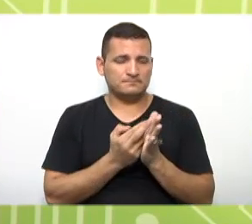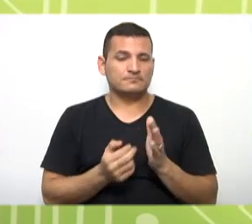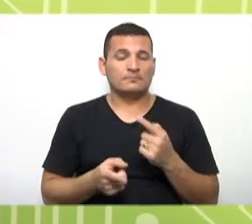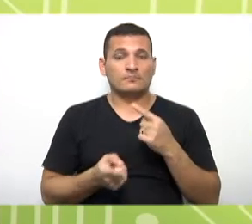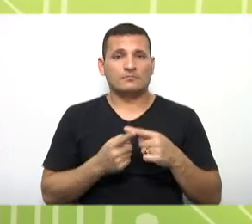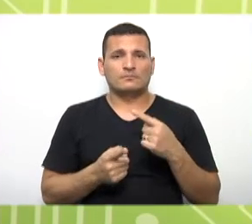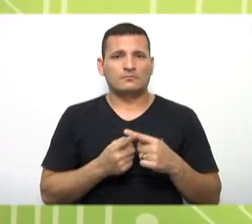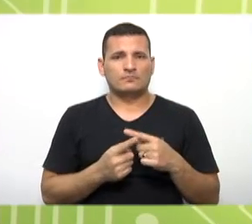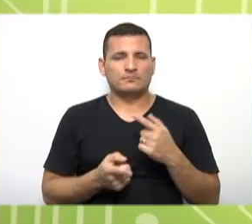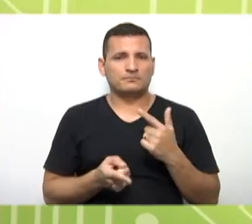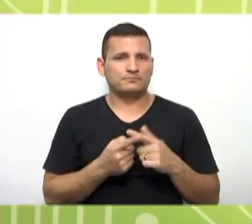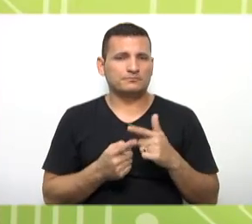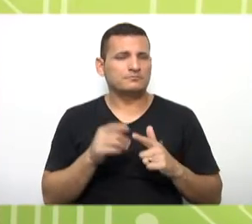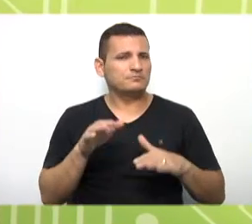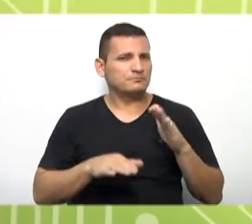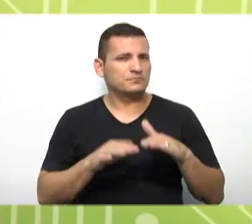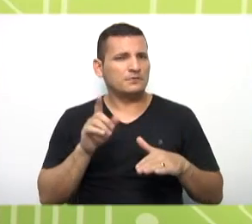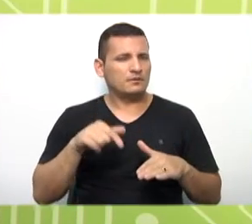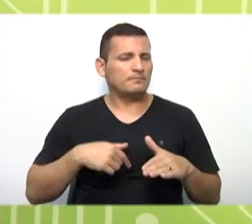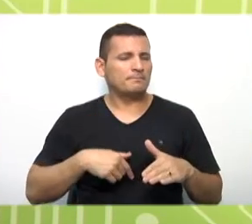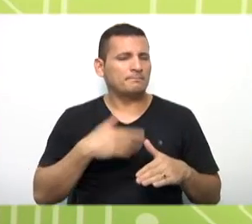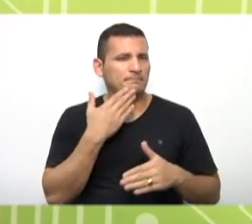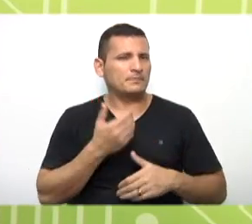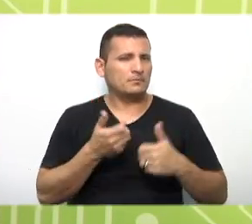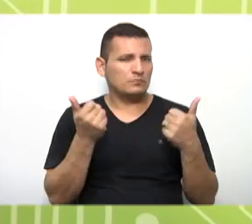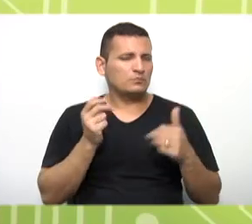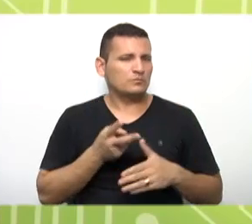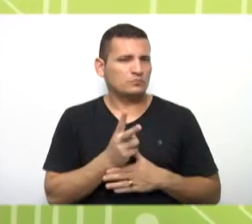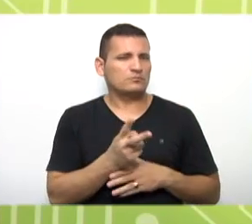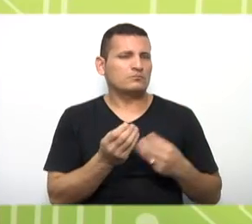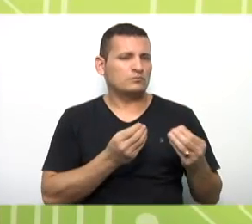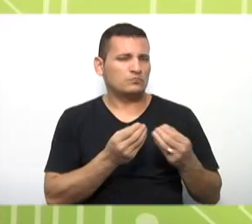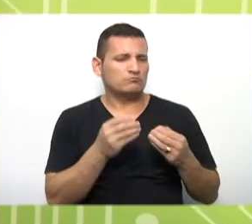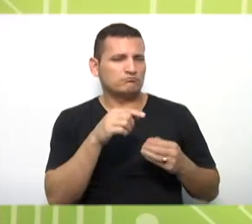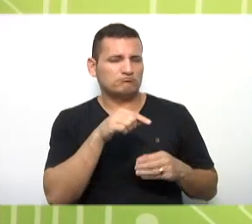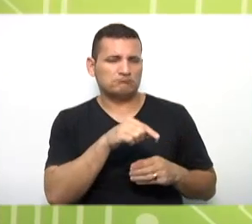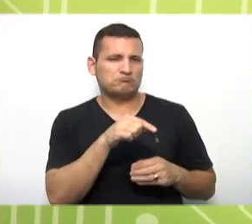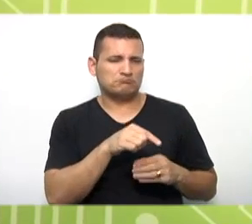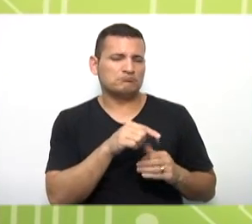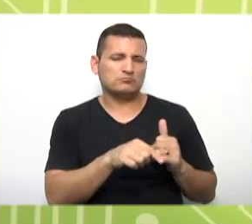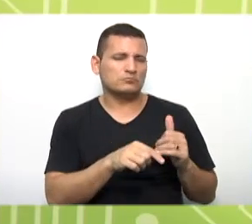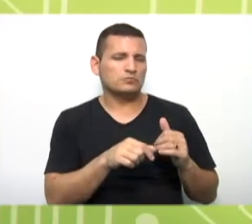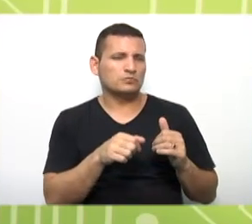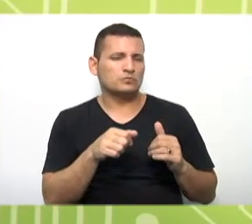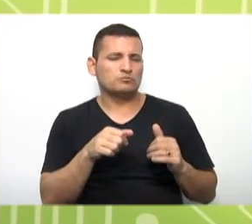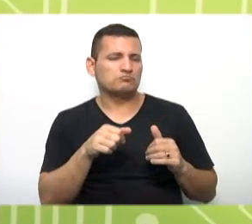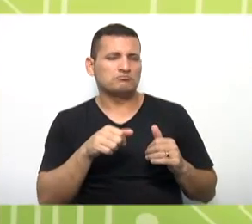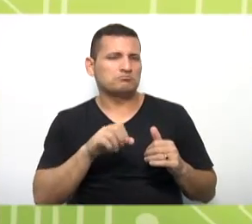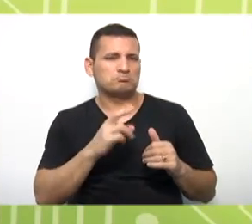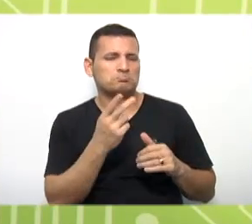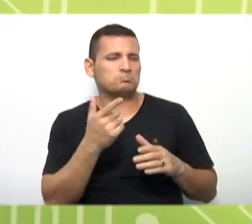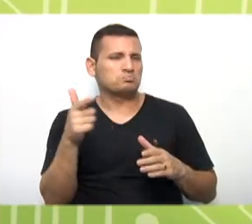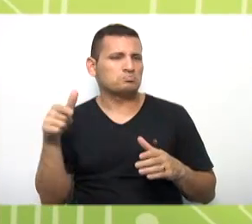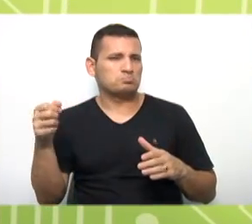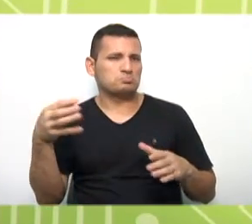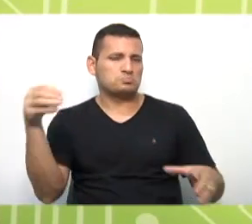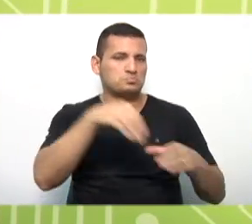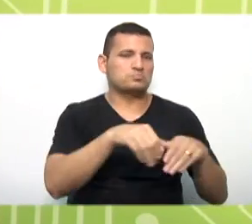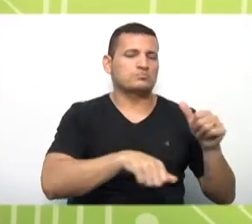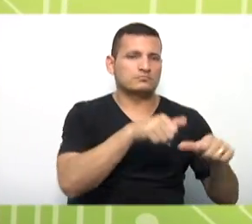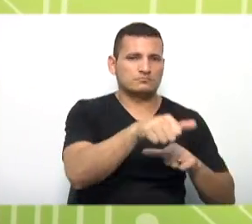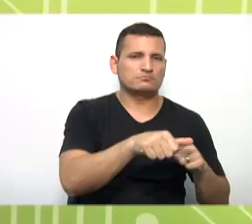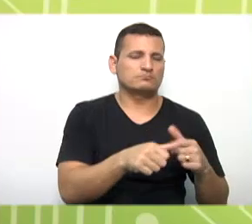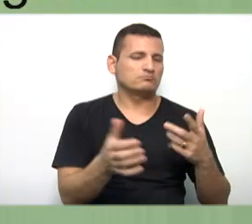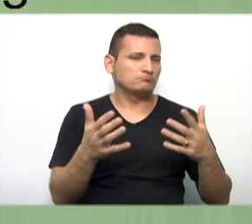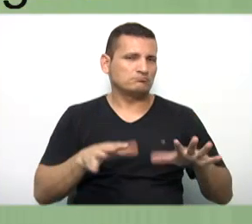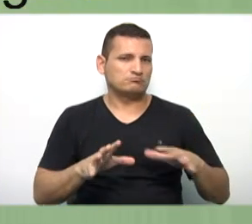às vezes é mais cômodo a gente continuar da forma que nós estamos do que introduzir algo novo. Então,